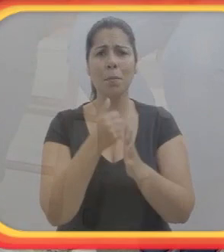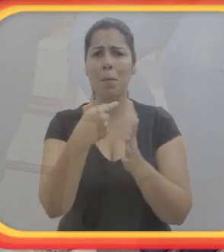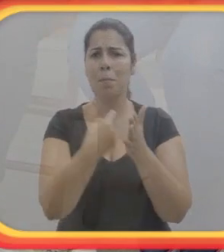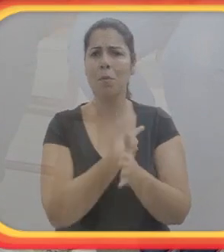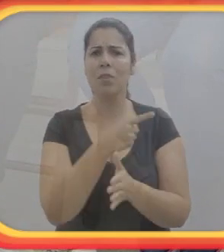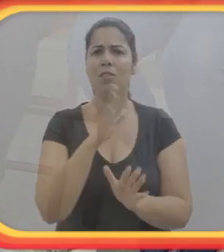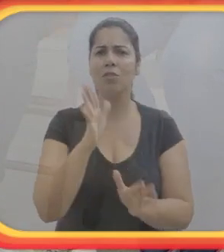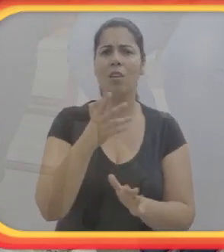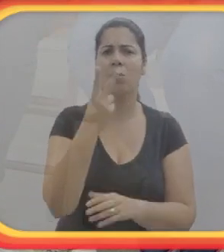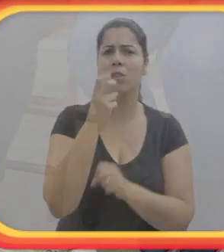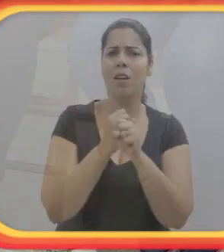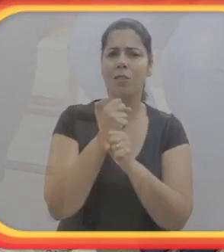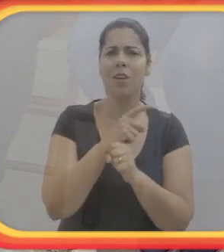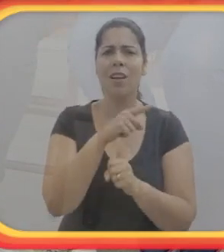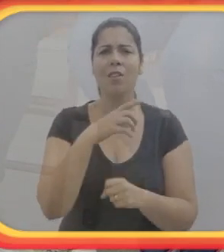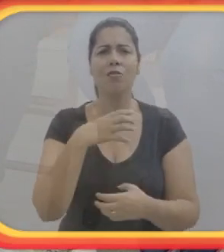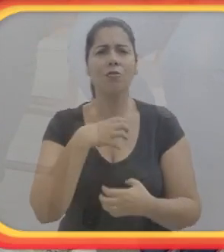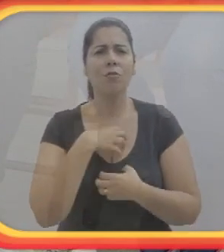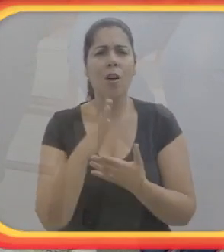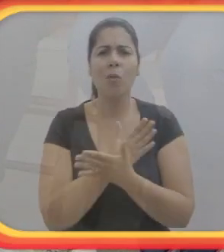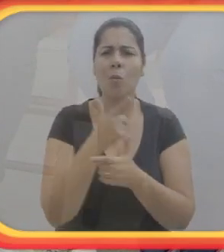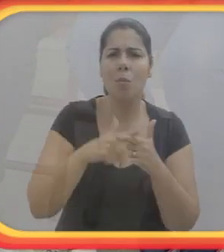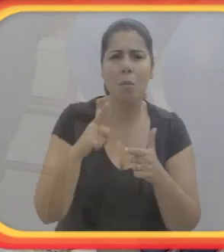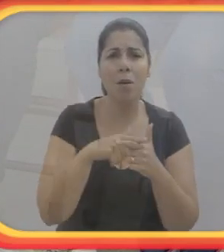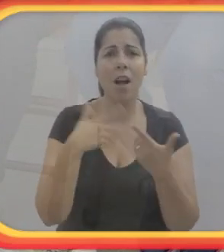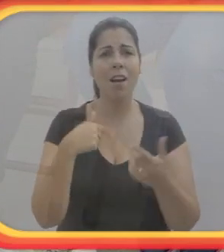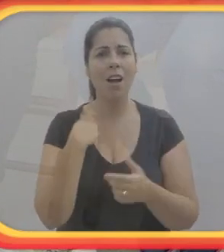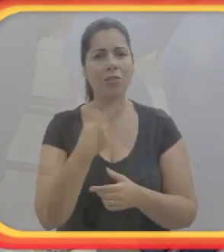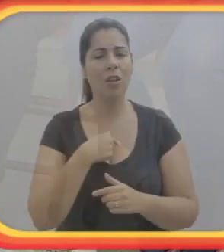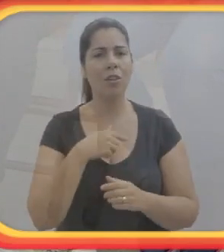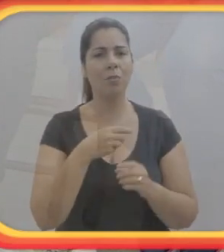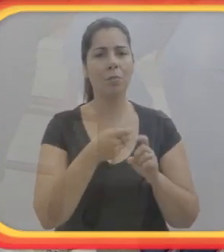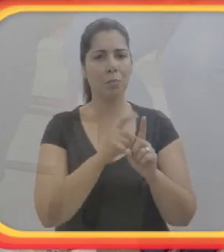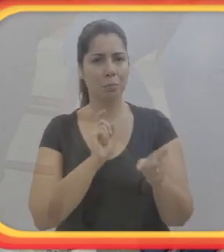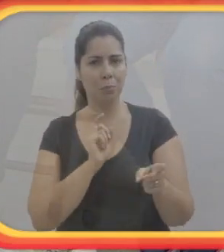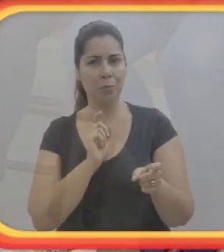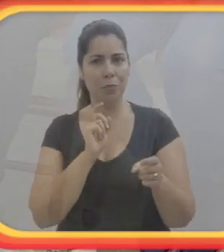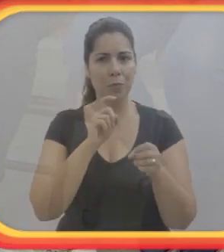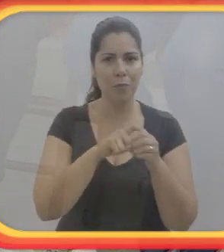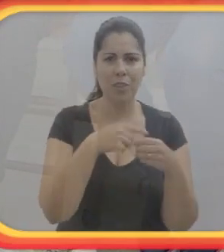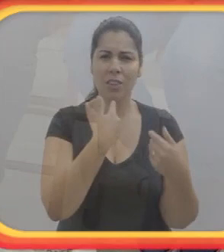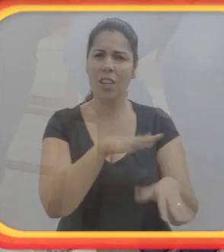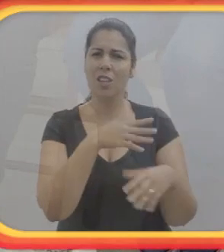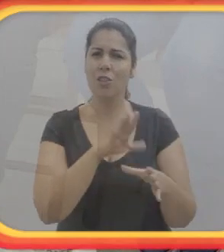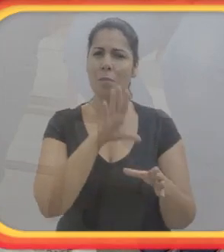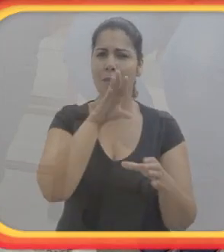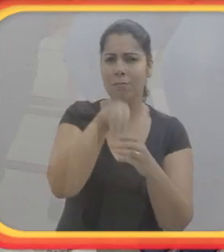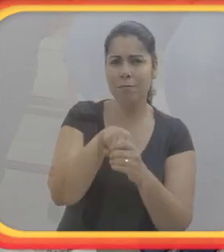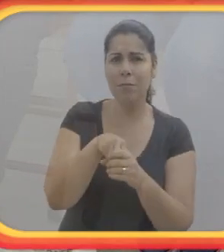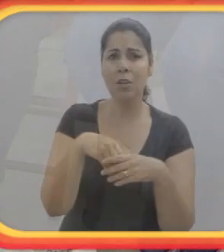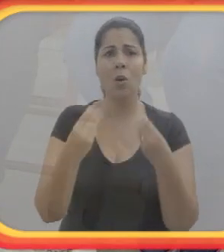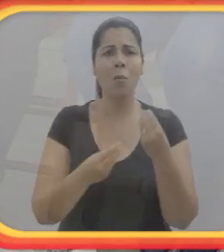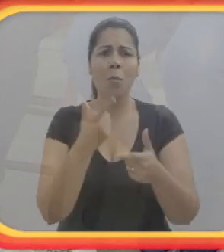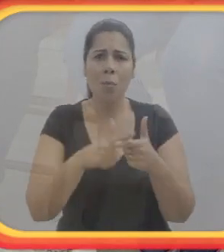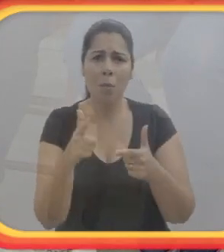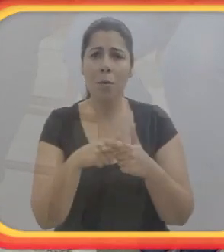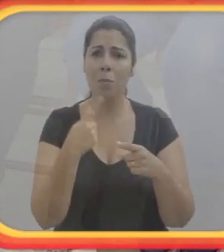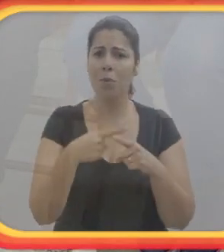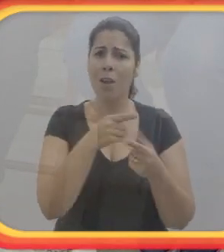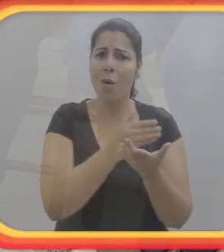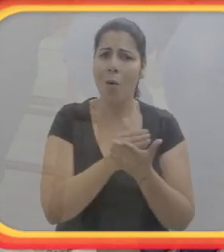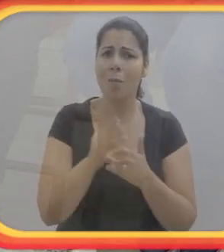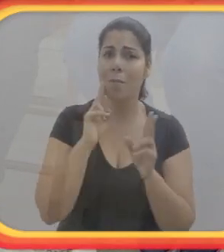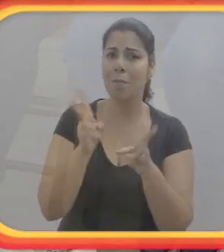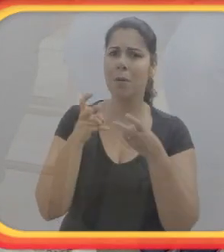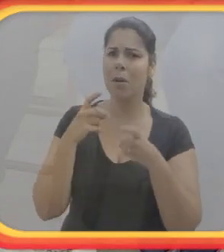que era diferente, né? Ele já vinha perguntando. A primeira pergunta que ele fez há quase 2 anos atrás era se ele tinha algum